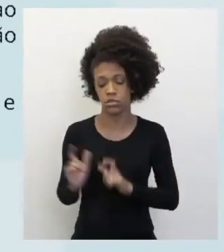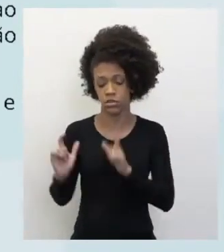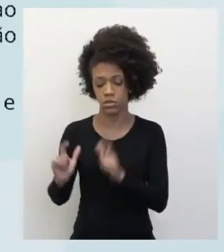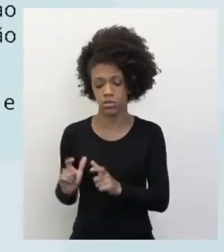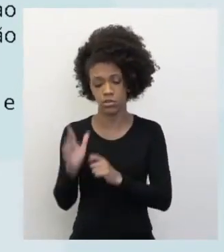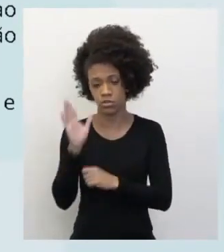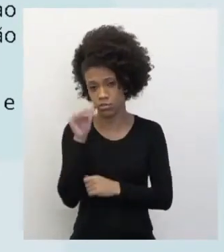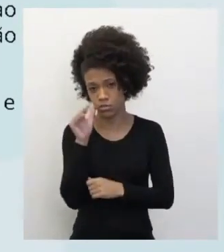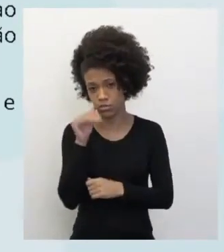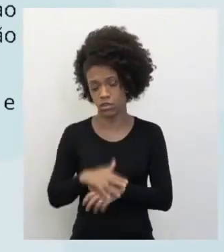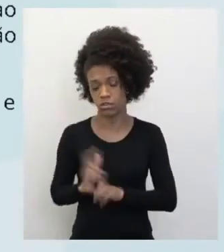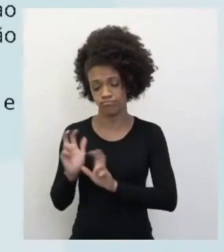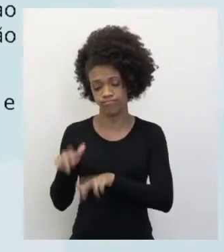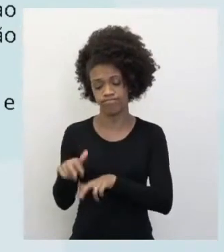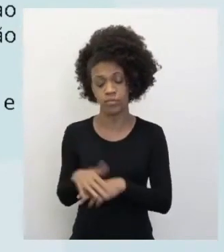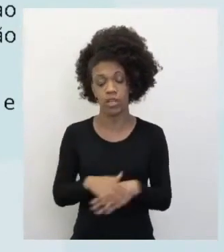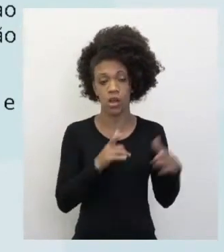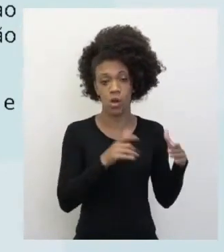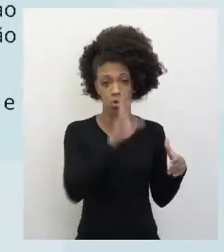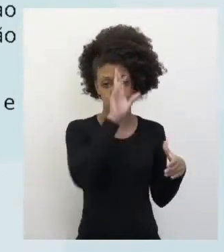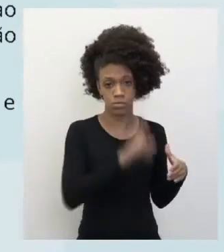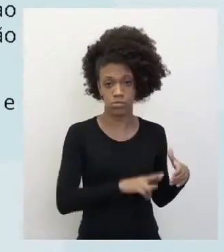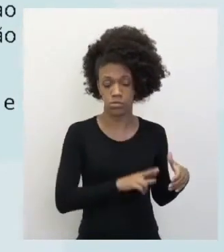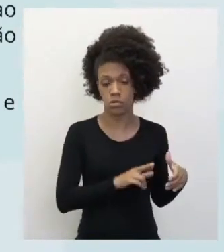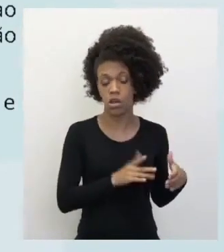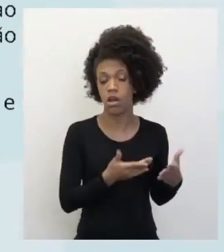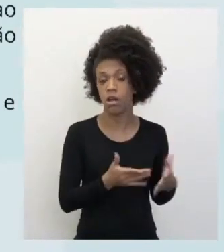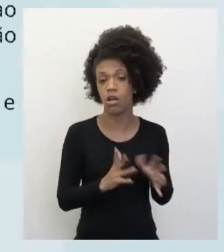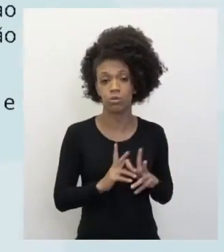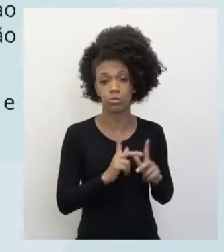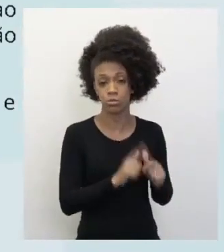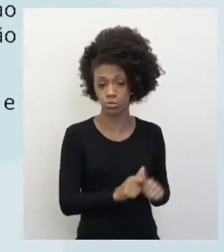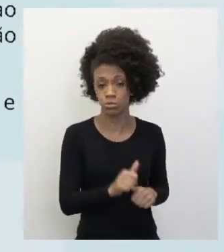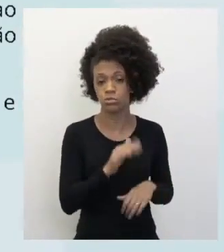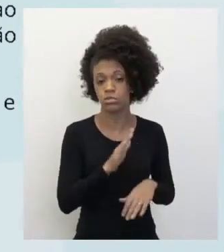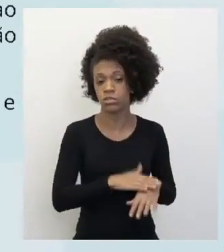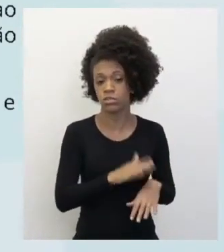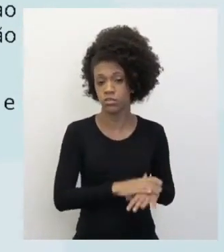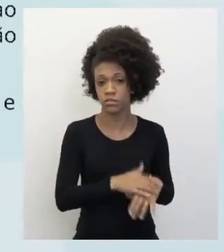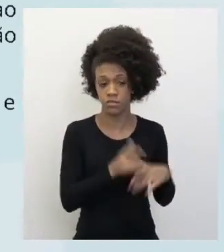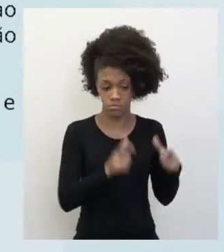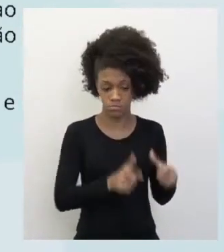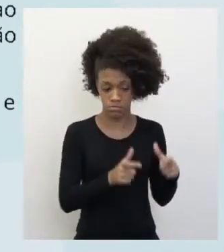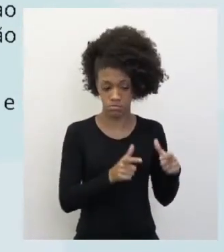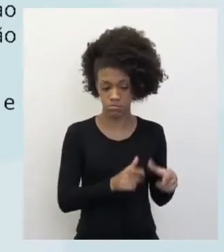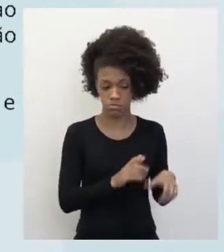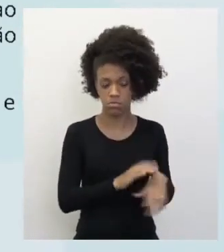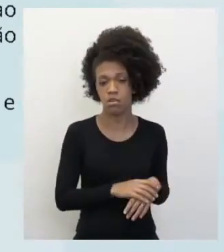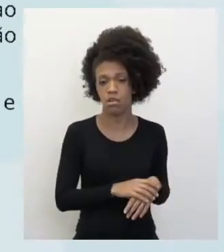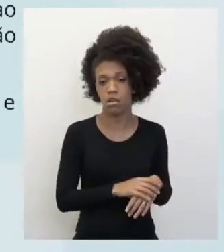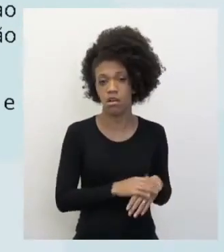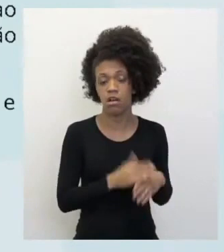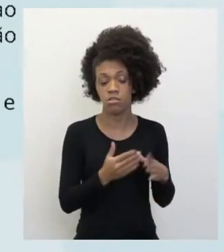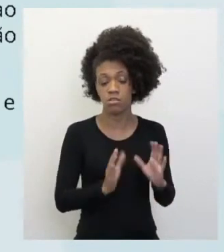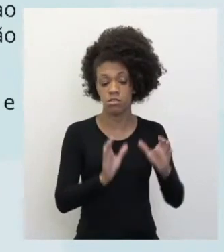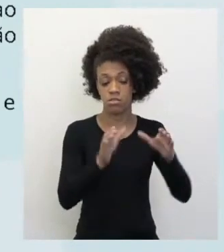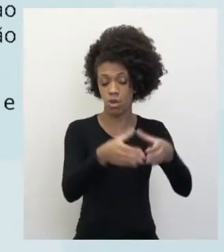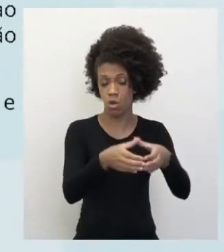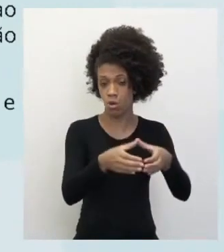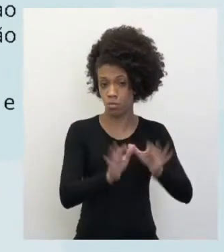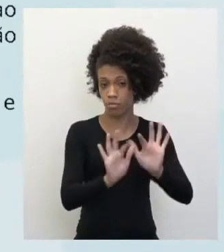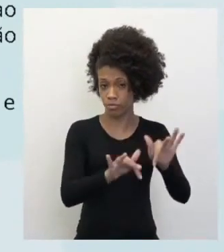servil. O manso senhorial é tudo que é produzido no manso senhorial vai para o senhor feudal e a